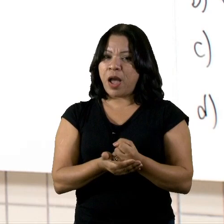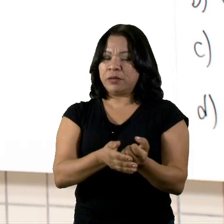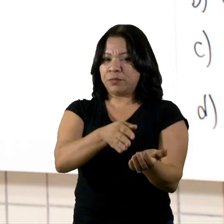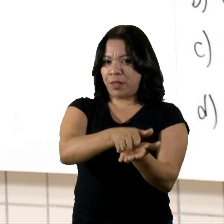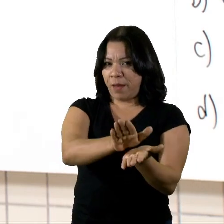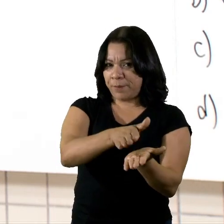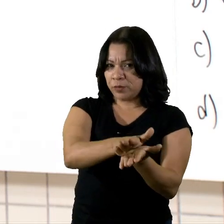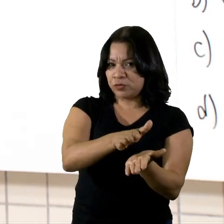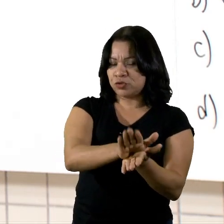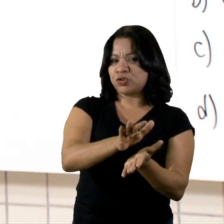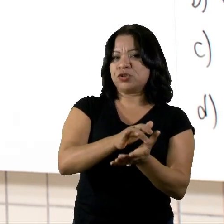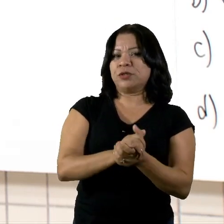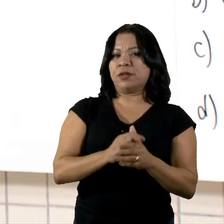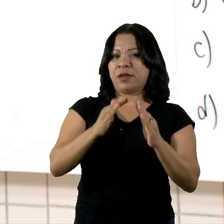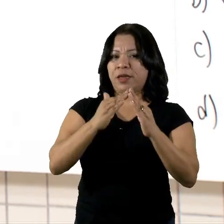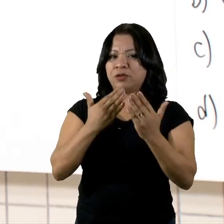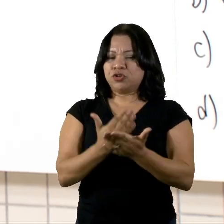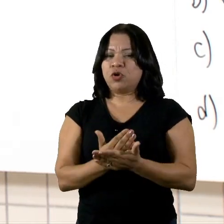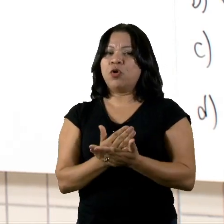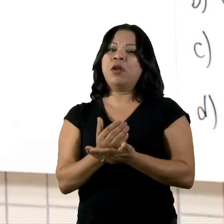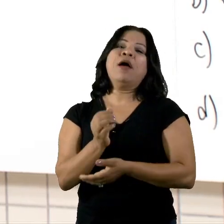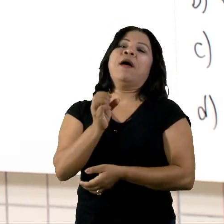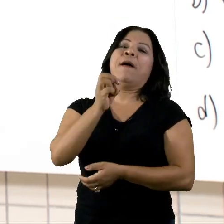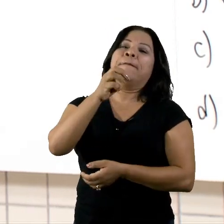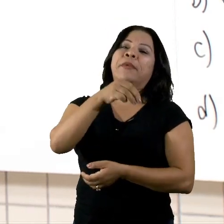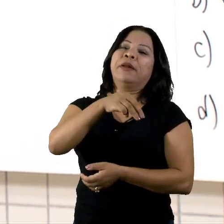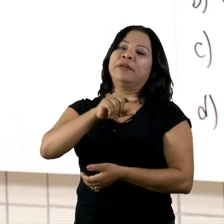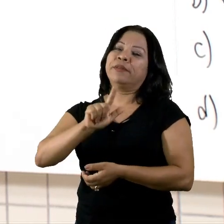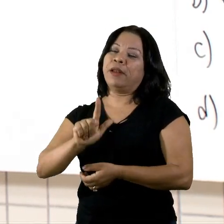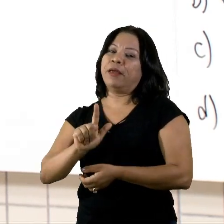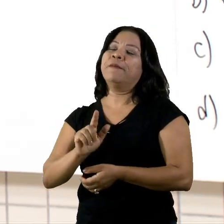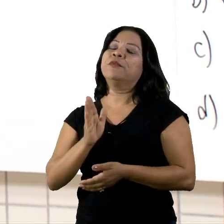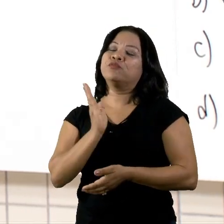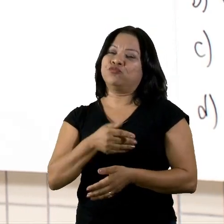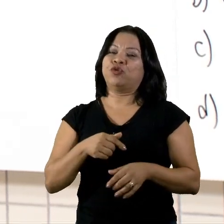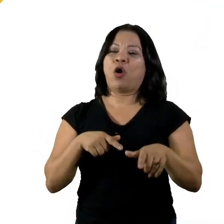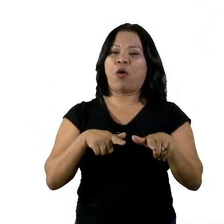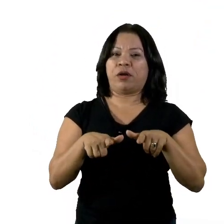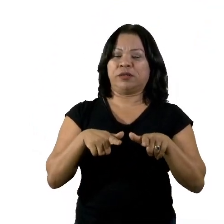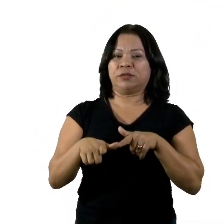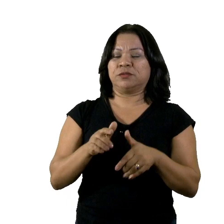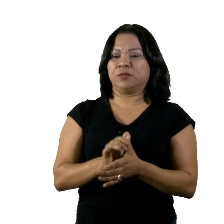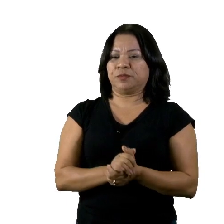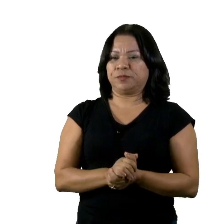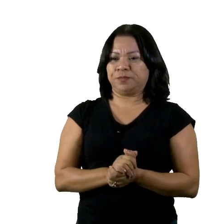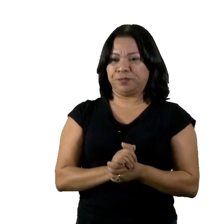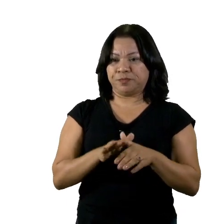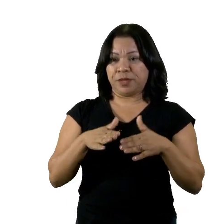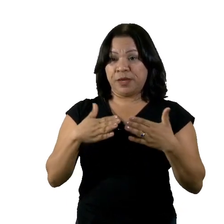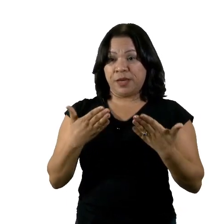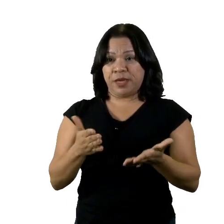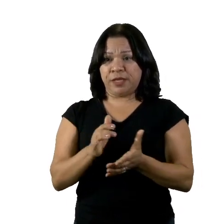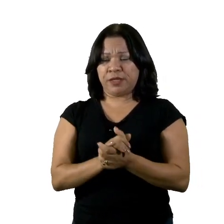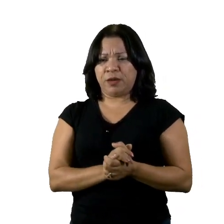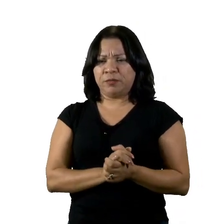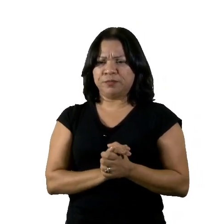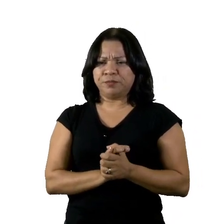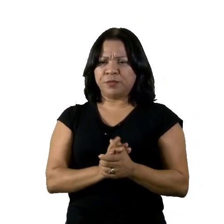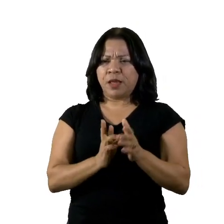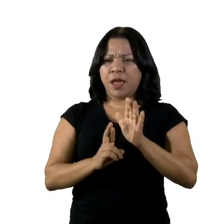escola Margarida Lemos organizaram, tudo bem? Então é o seguinte, o enunciado diz assim,